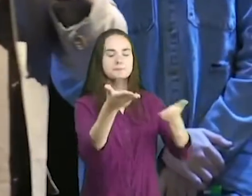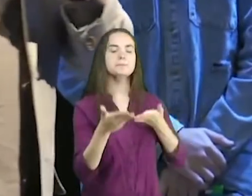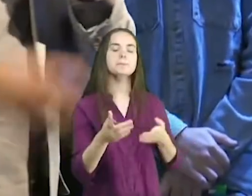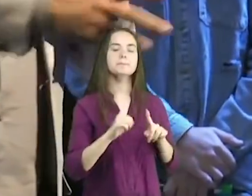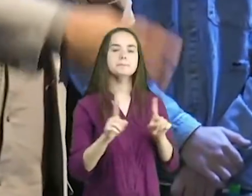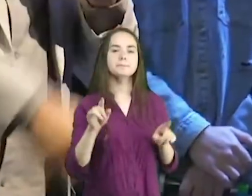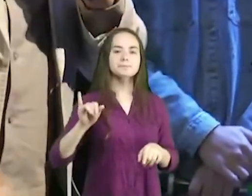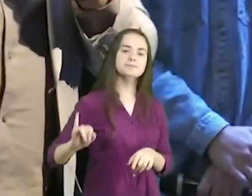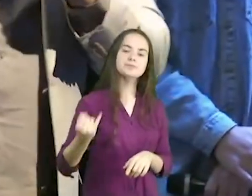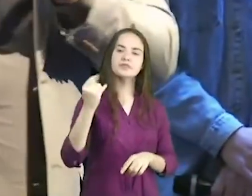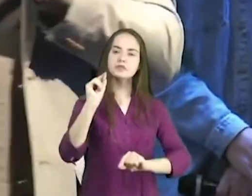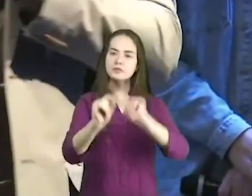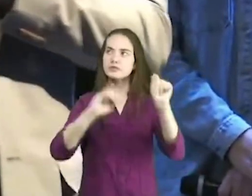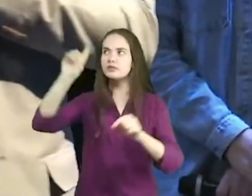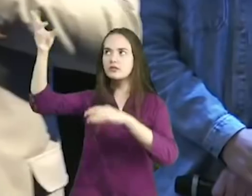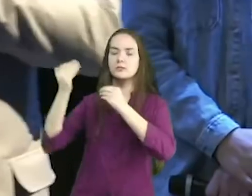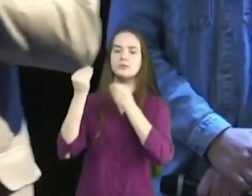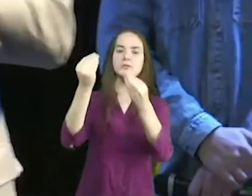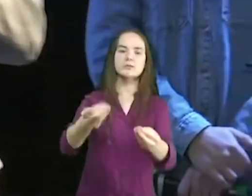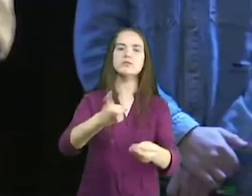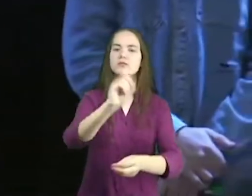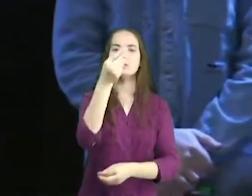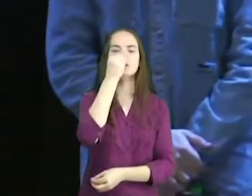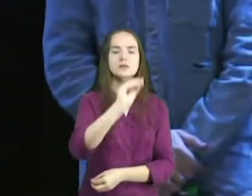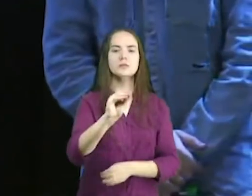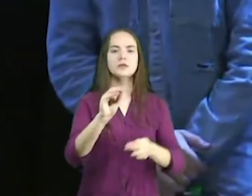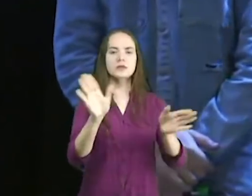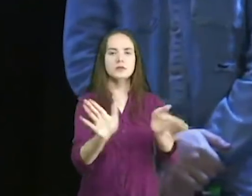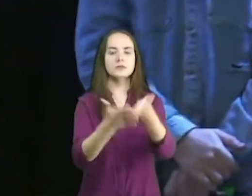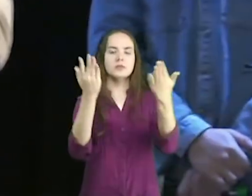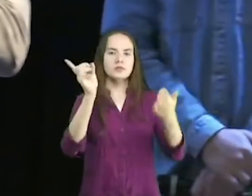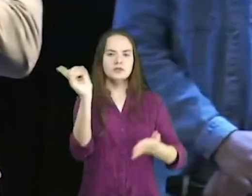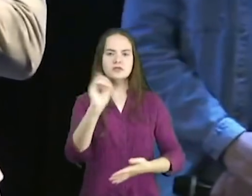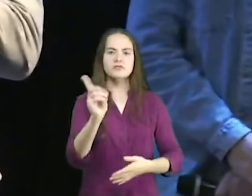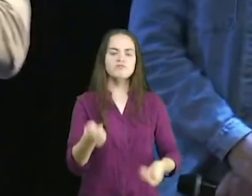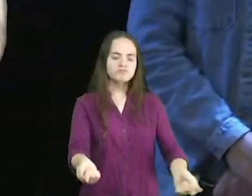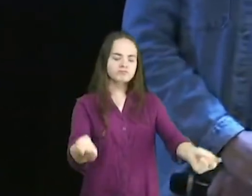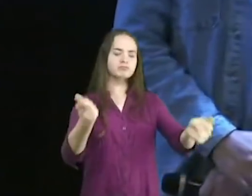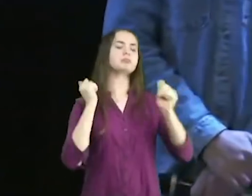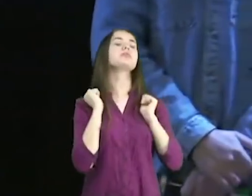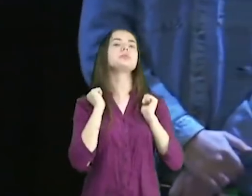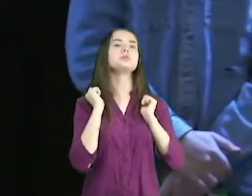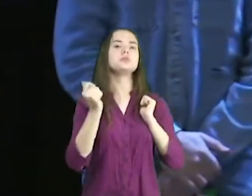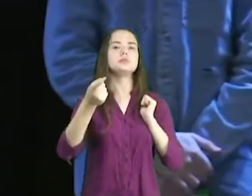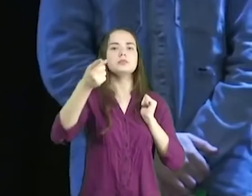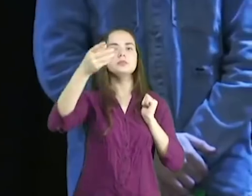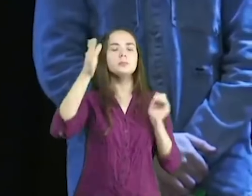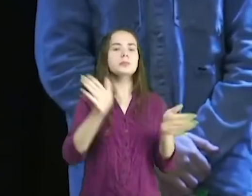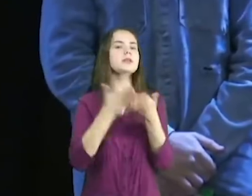você, o que Deus deu para você. Não jogue fora o milagre. Não fique satisfeito com o milagre de ontem.